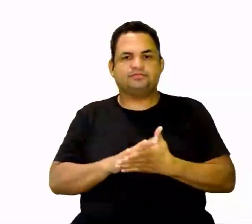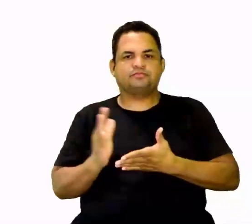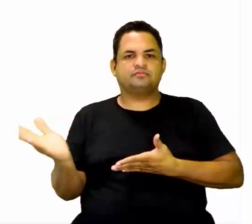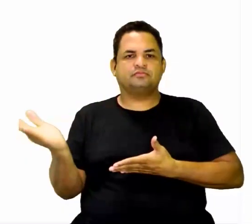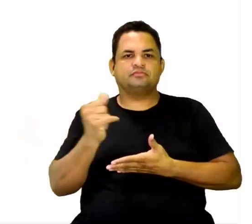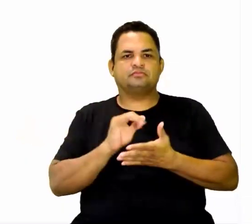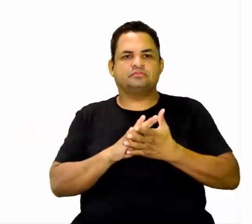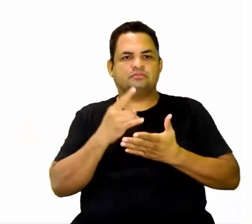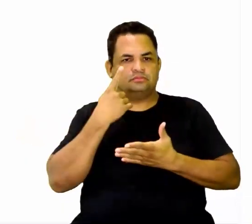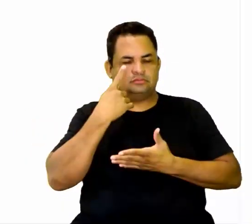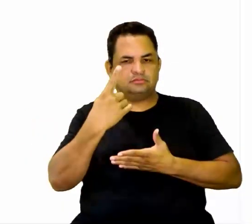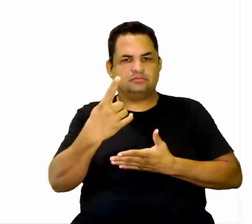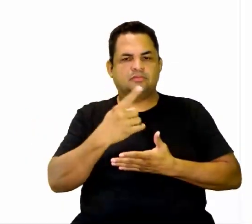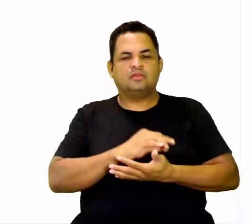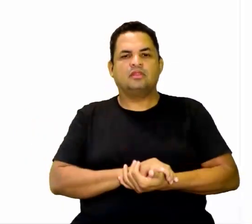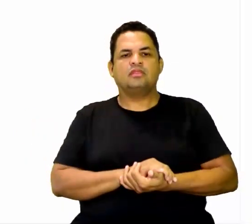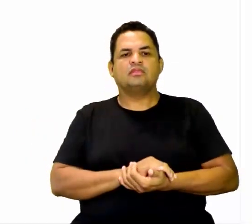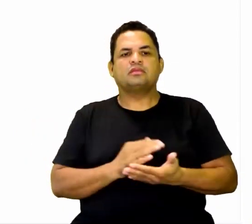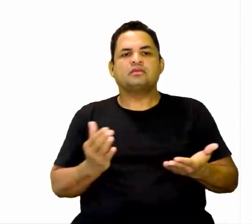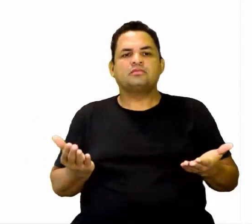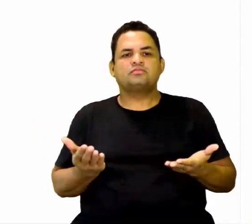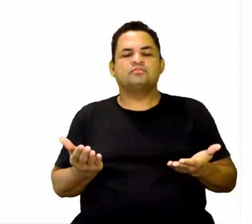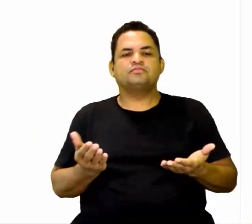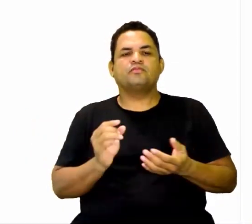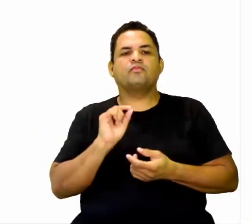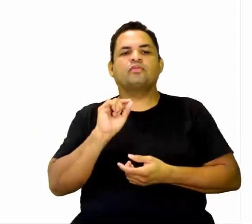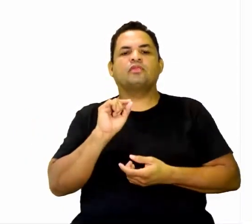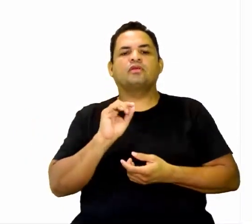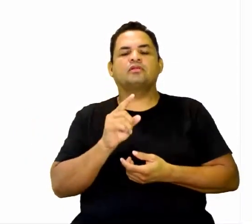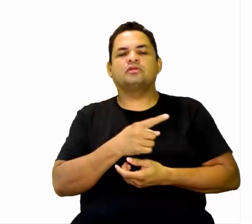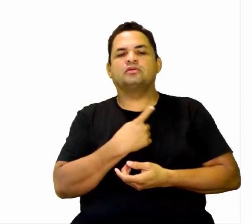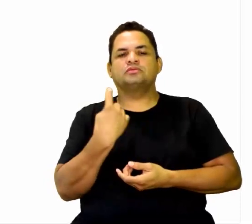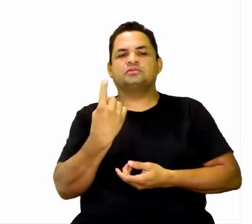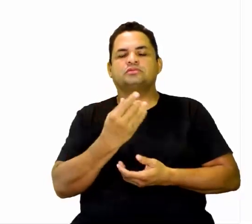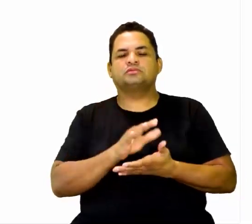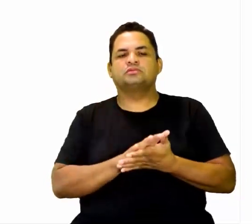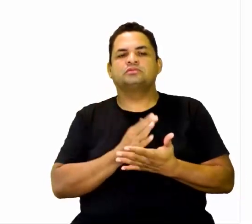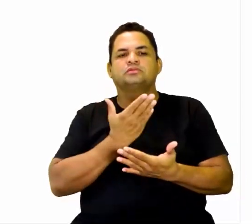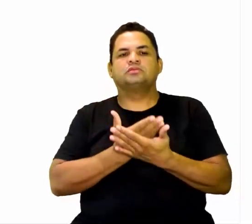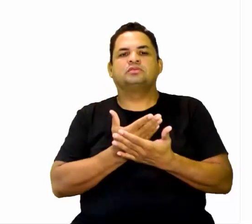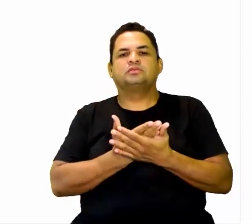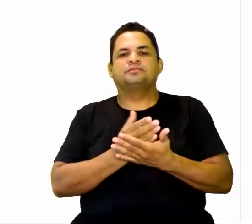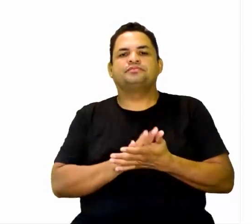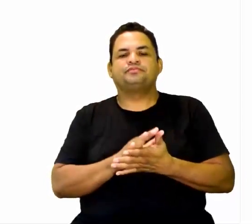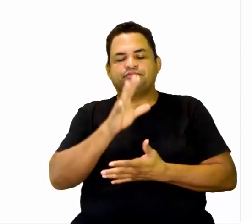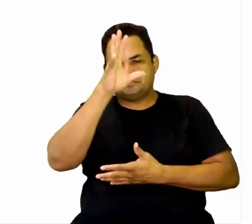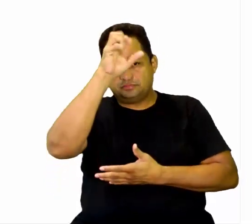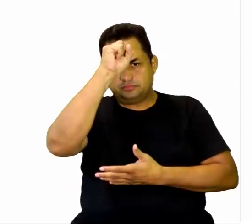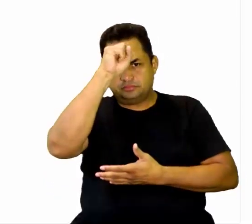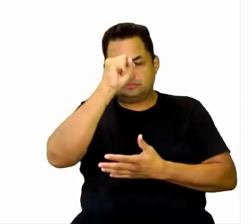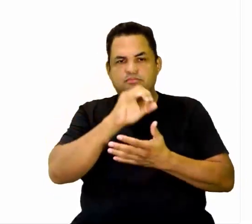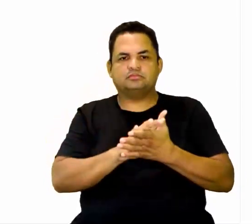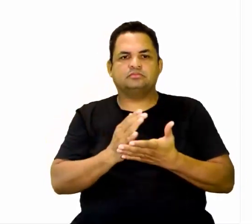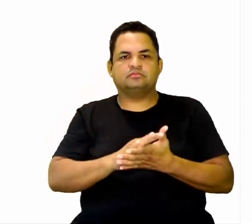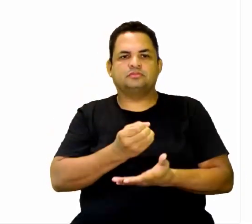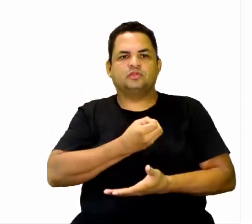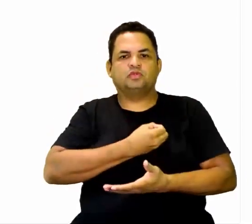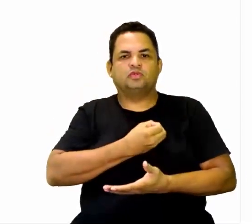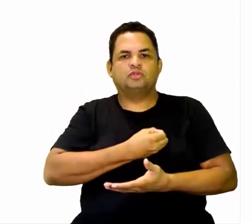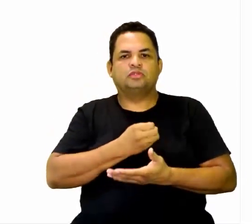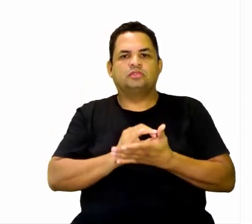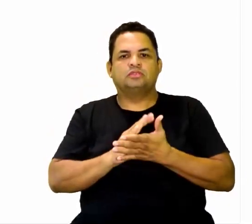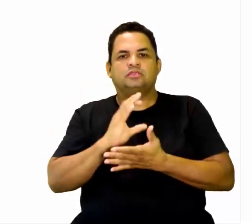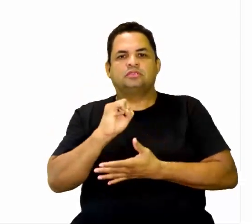aí, ó. Então, o que nós vimos? Nós aprendemos sobre